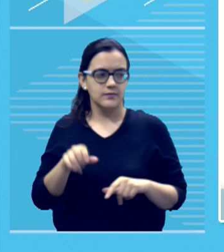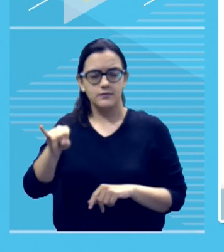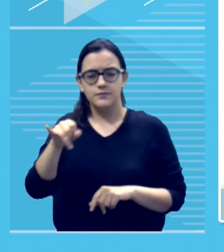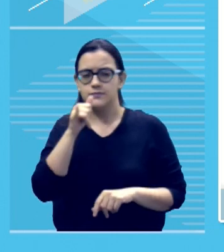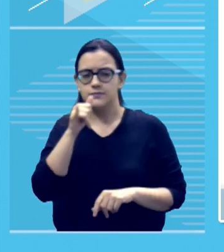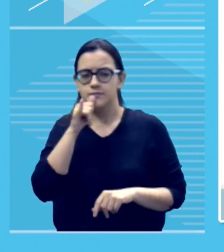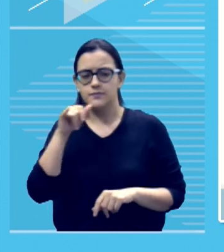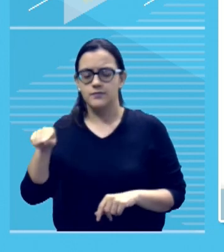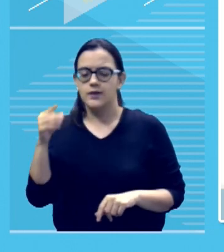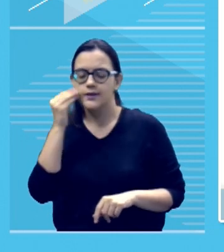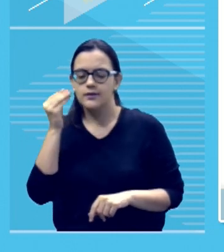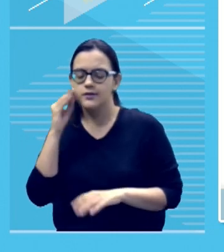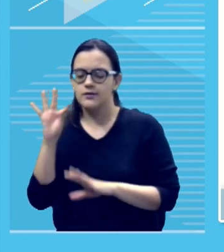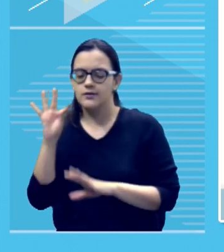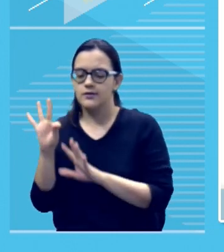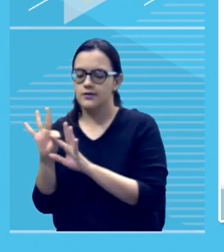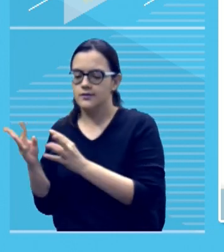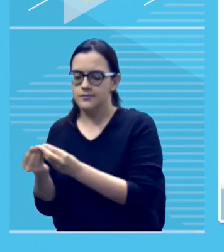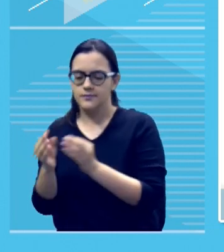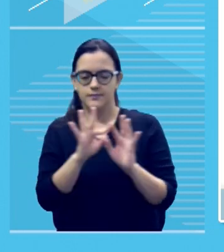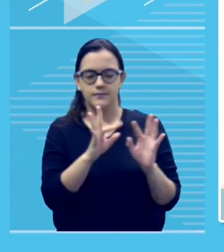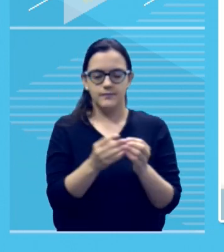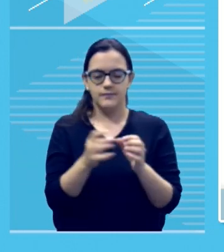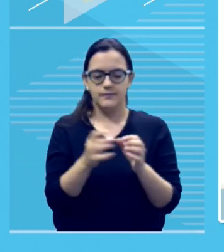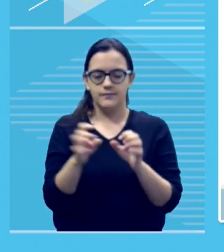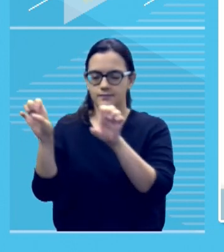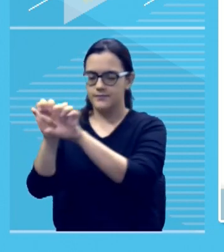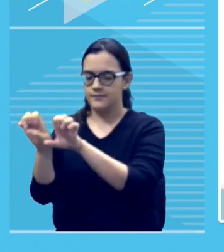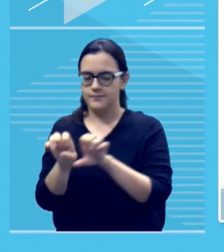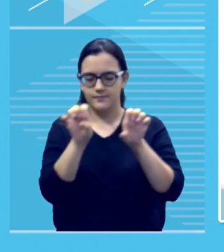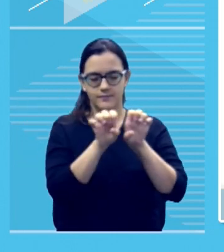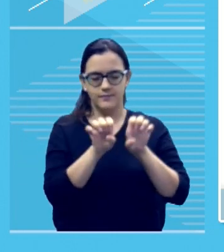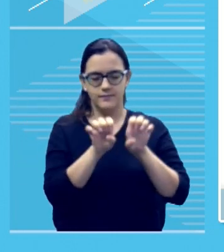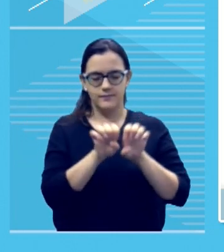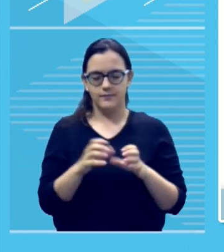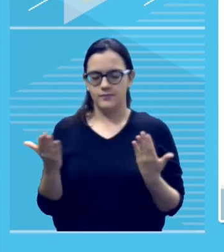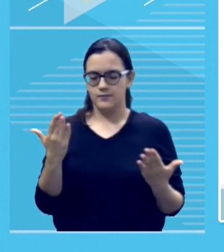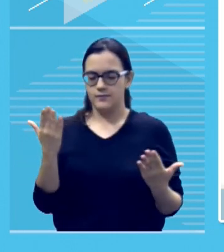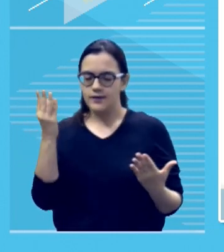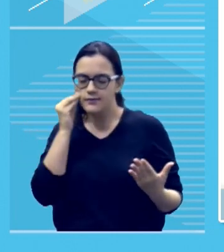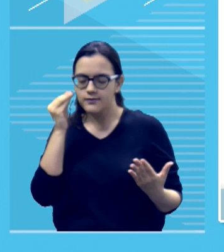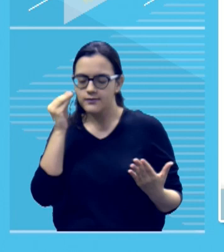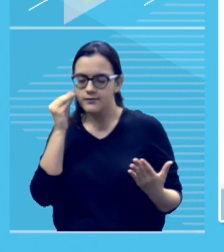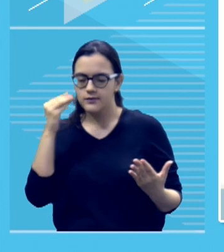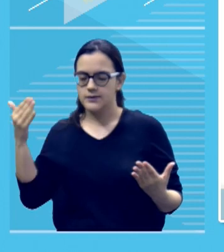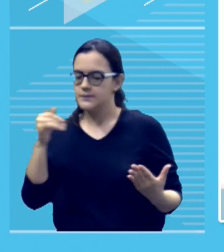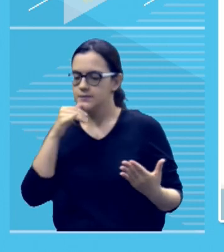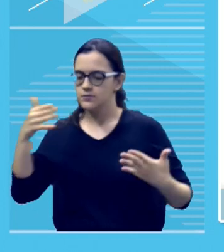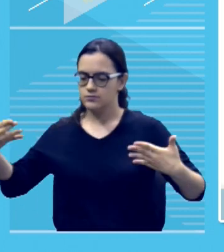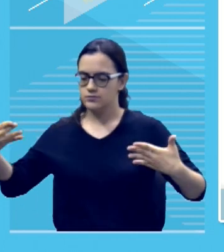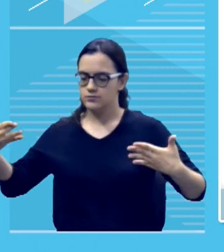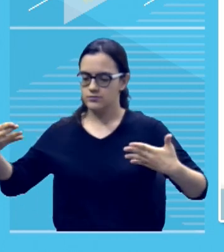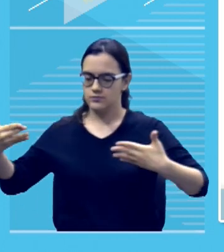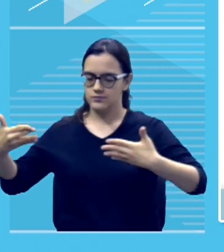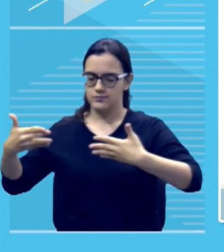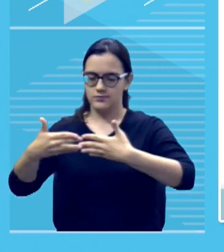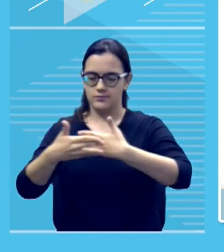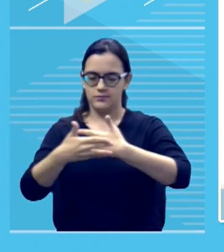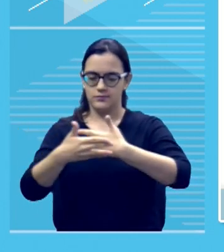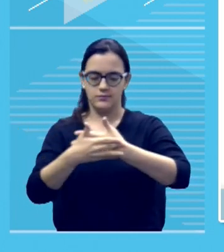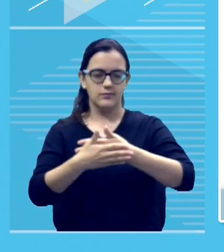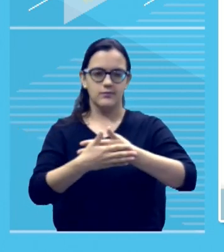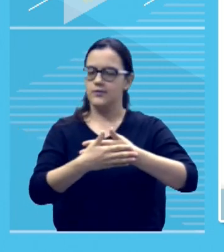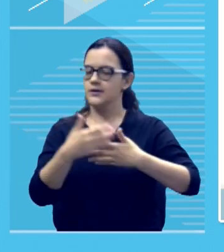encaixar, pessoal. Eles não são sobreponíveis, né? Superponíveis. Observe, ó. Um, dois,